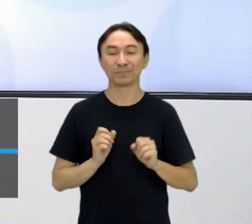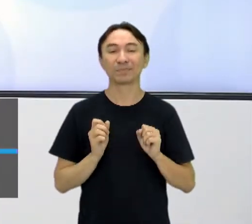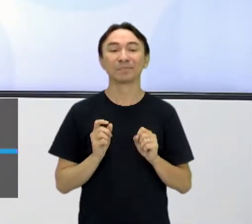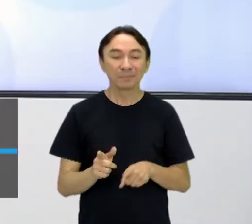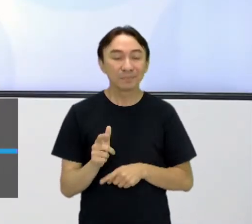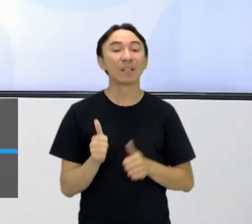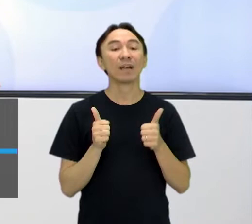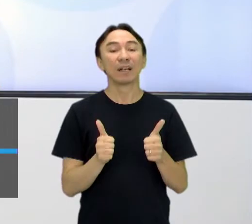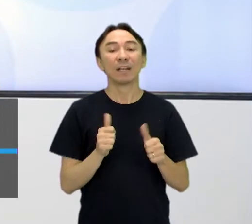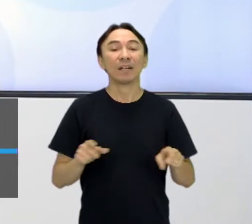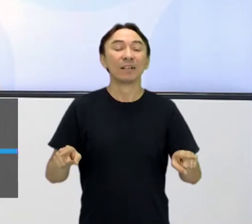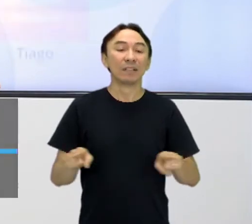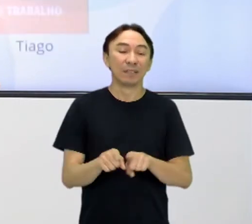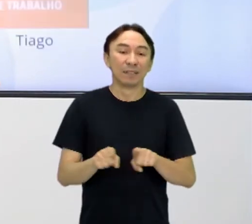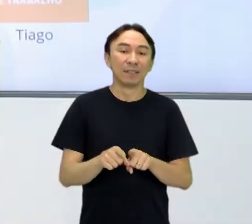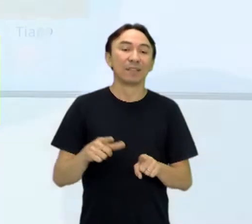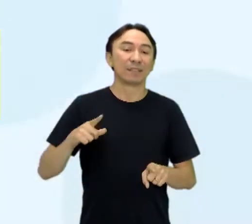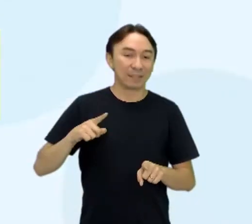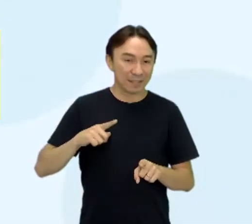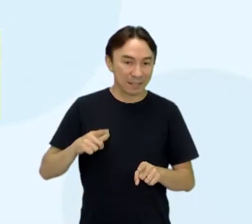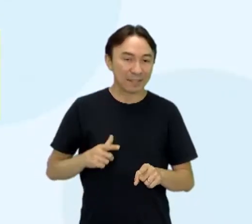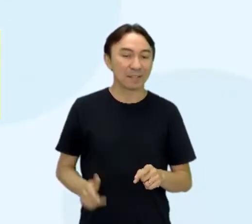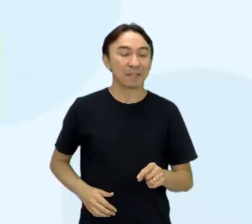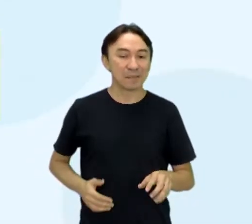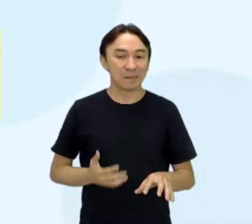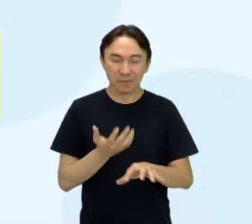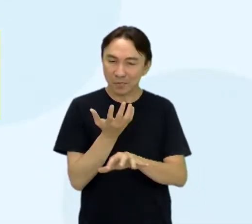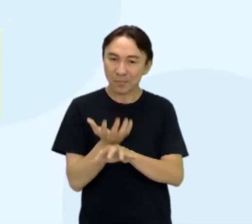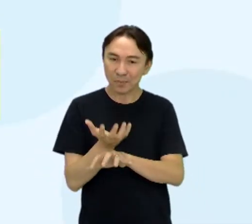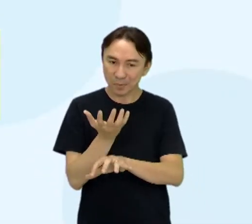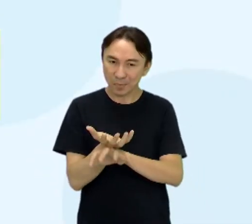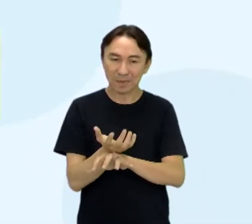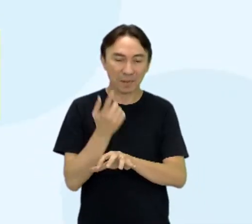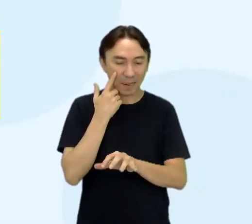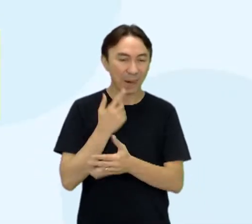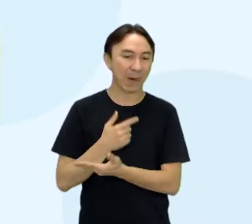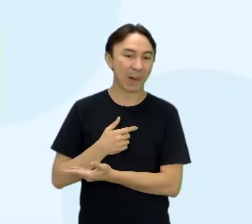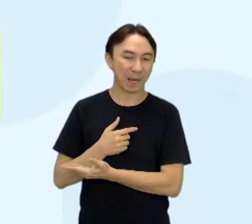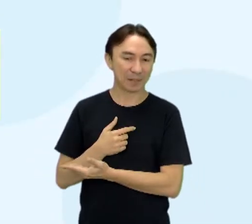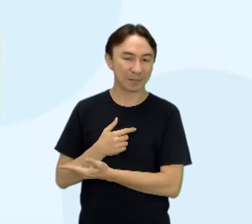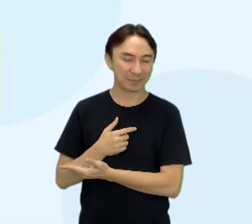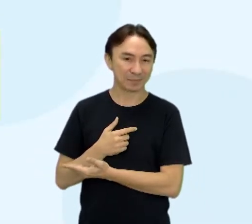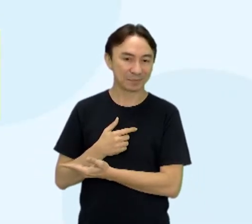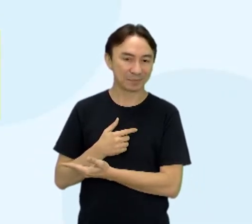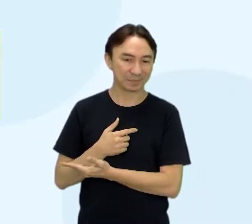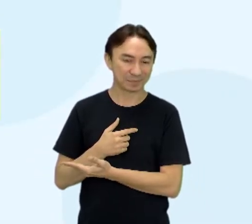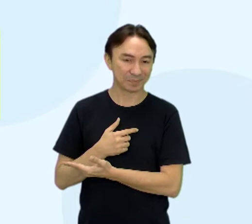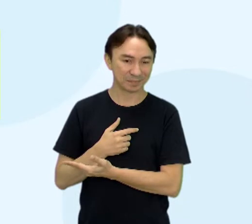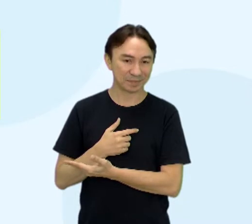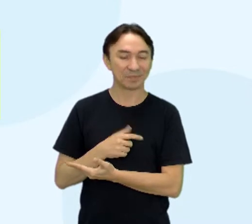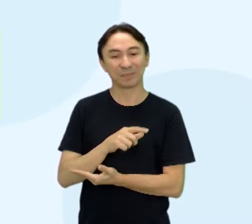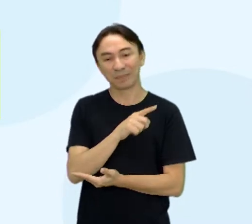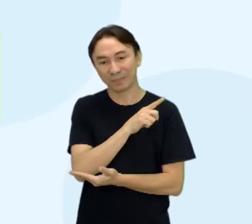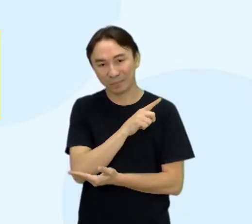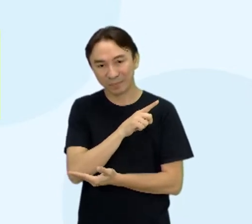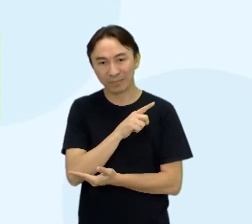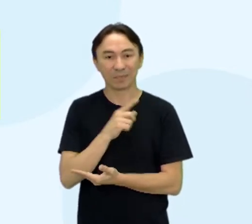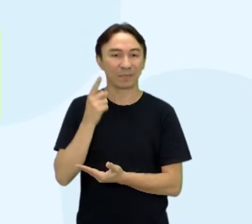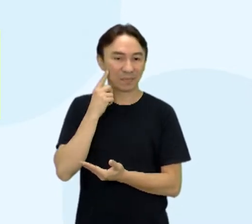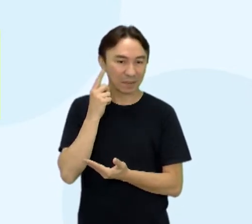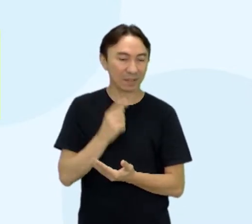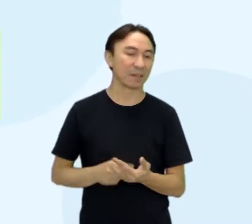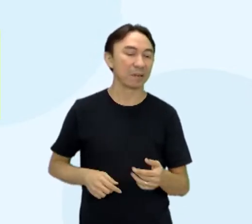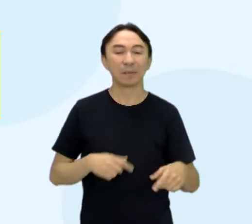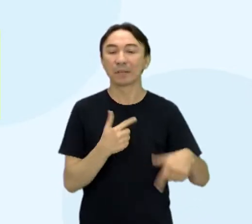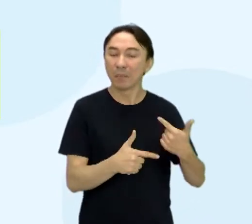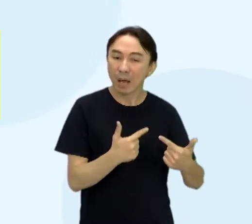a apresentação dos nossos componentes curriculares, subir de uma vez agora, né, para a gente não perder muito tempo. Temos aí o trabalho política